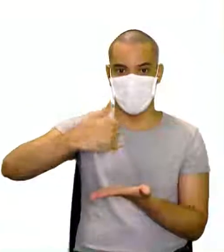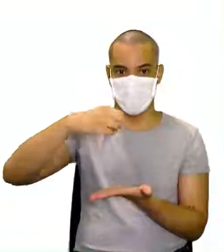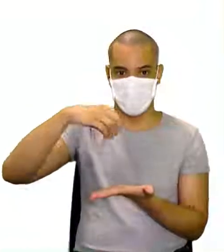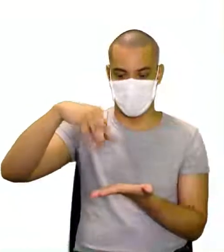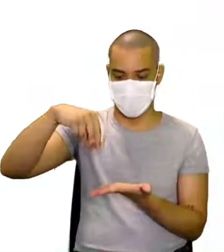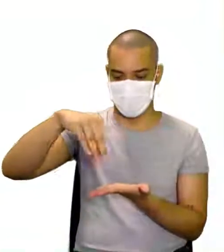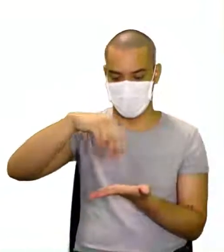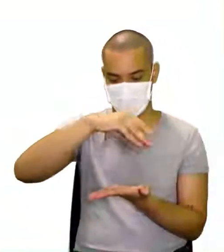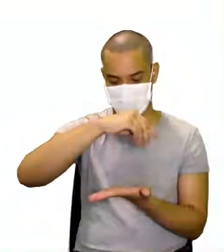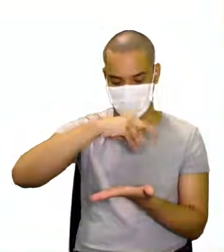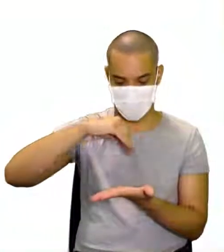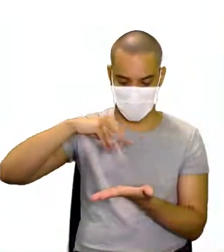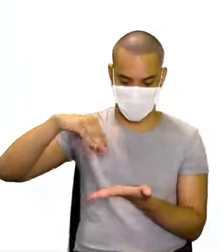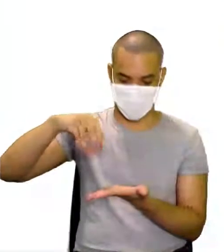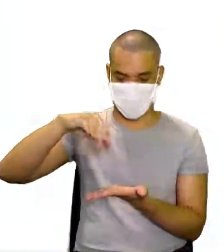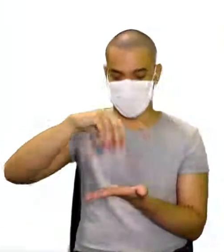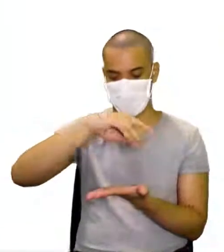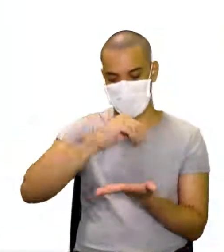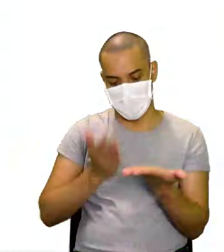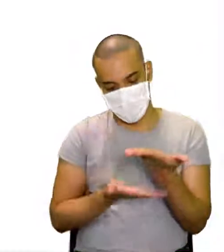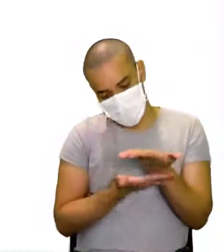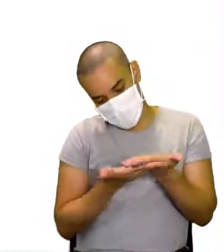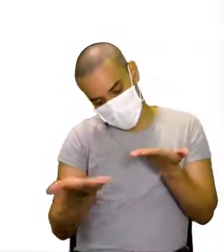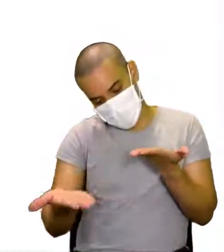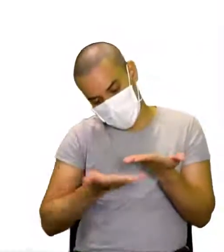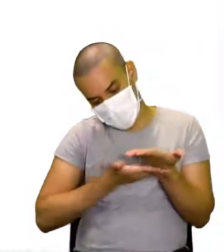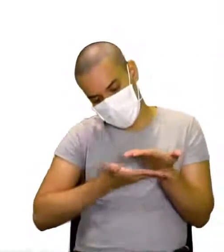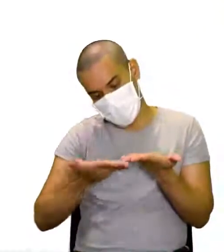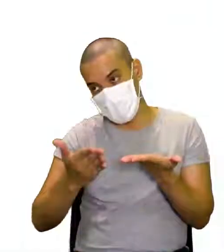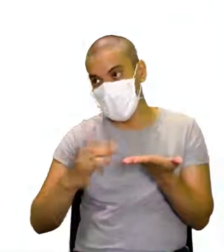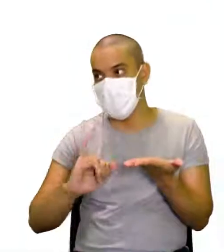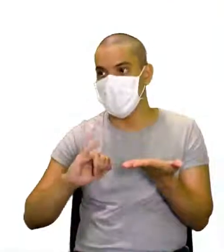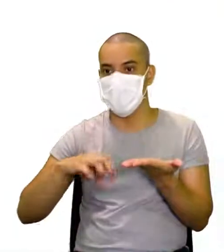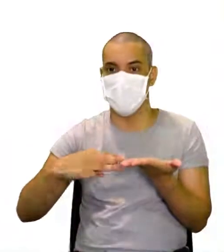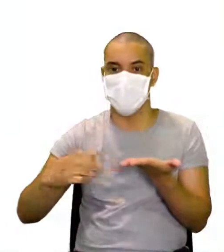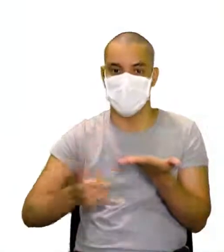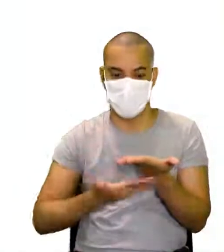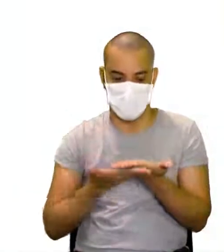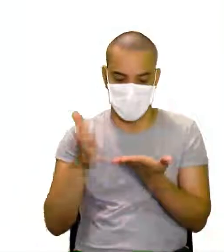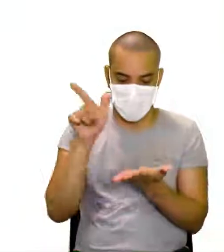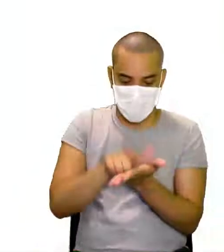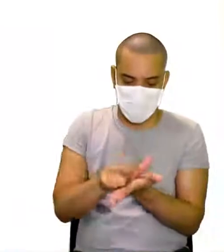ferro e colocar em cima de uma folha que está em cima de um ímã,